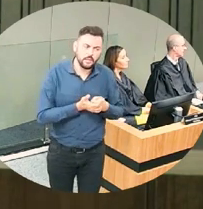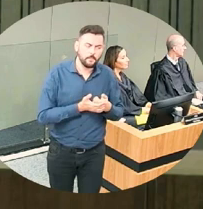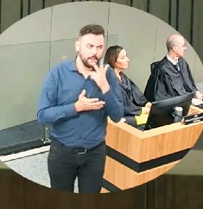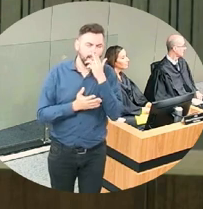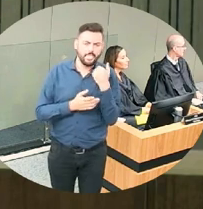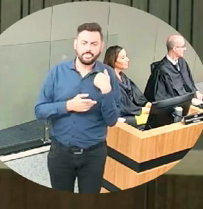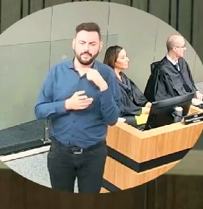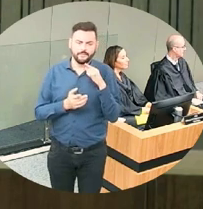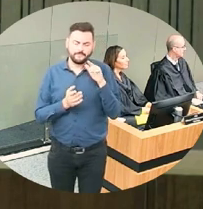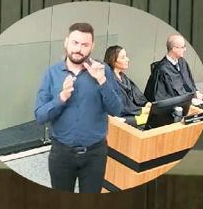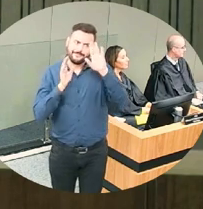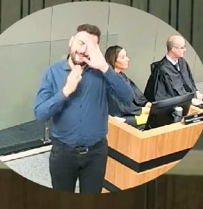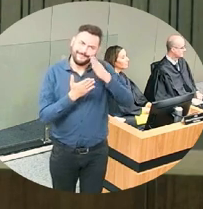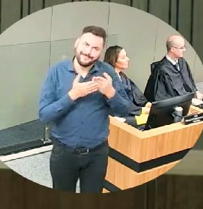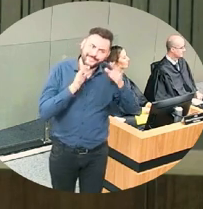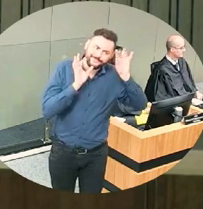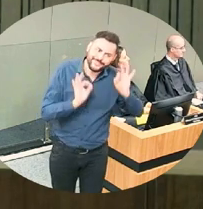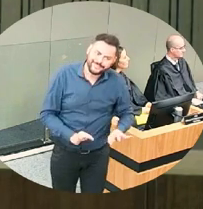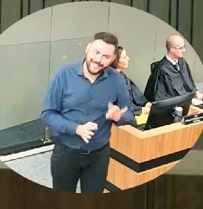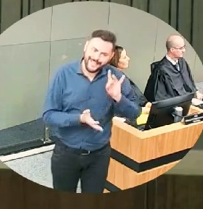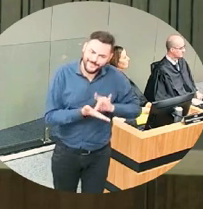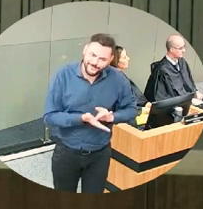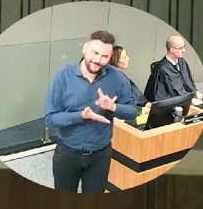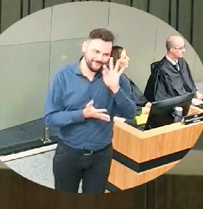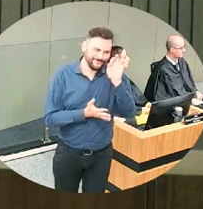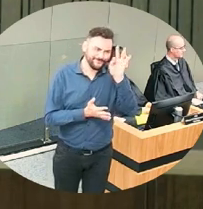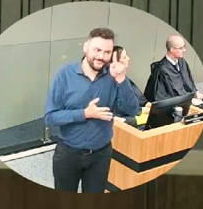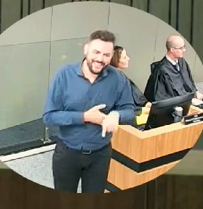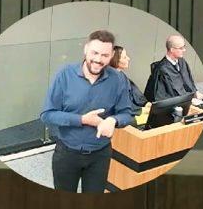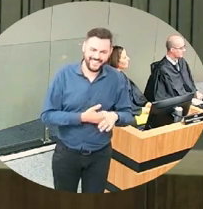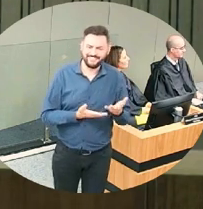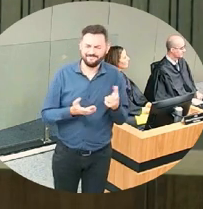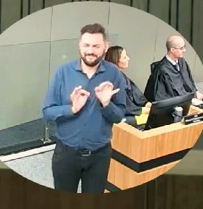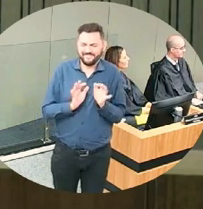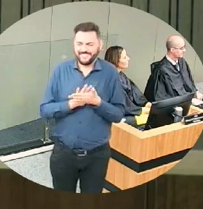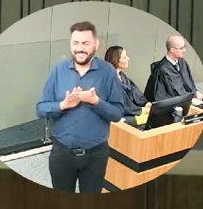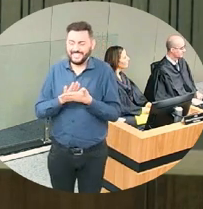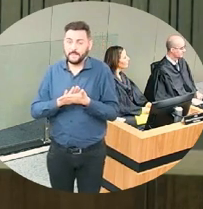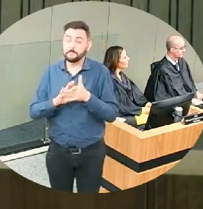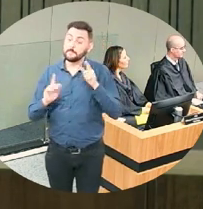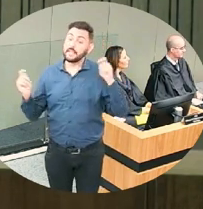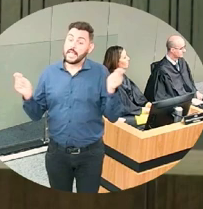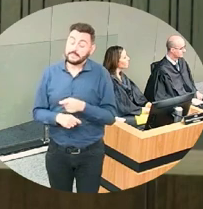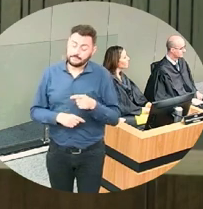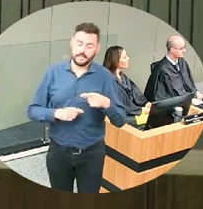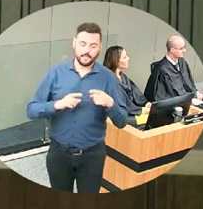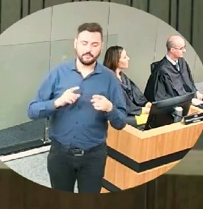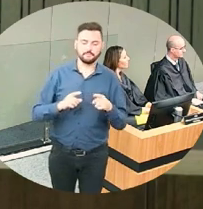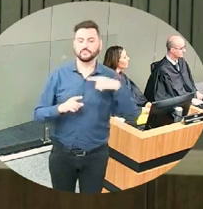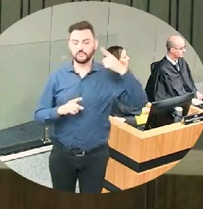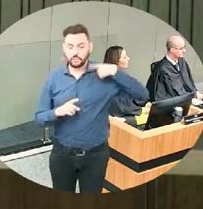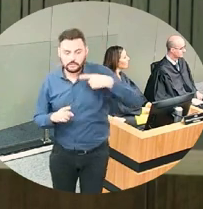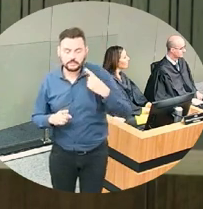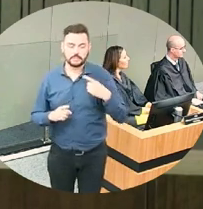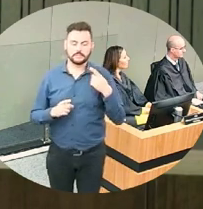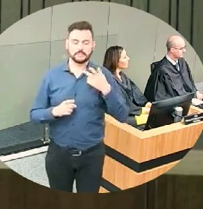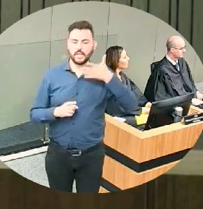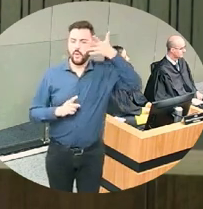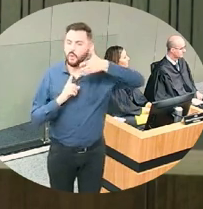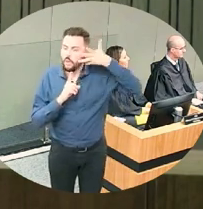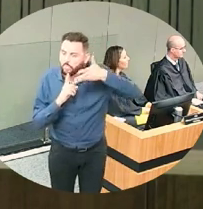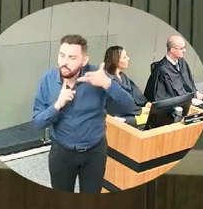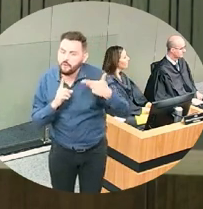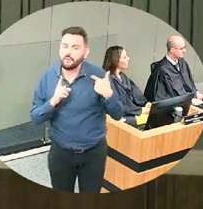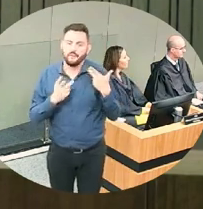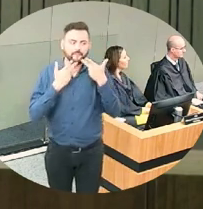mesmo nem depender apenas do nosso querer mas aí vem o descortino da advocacia a oratória tão